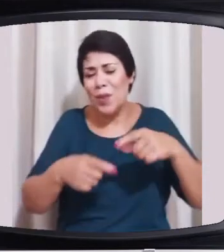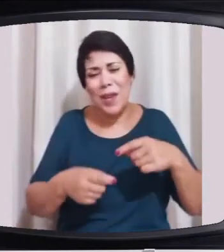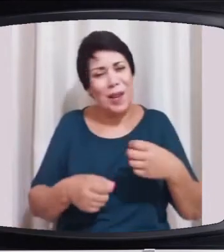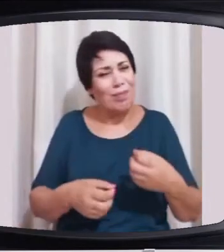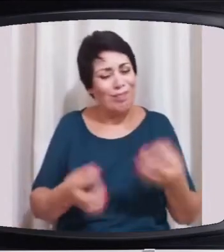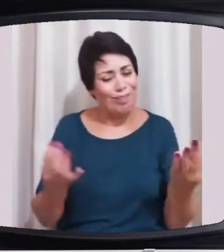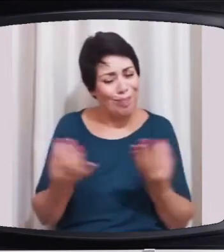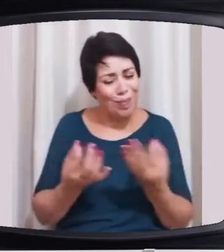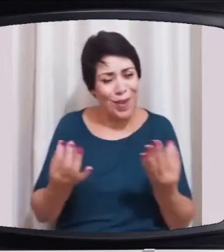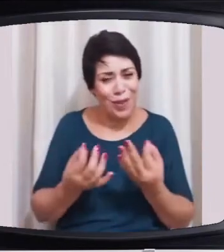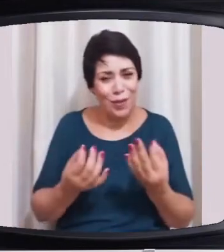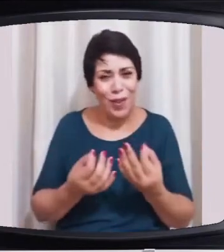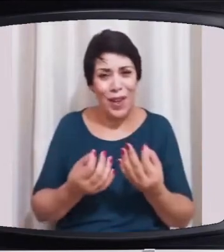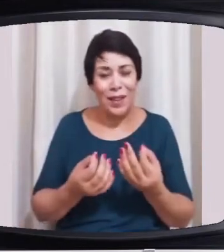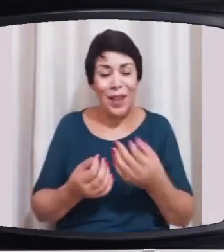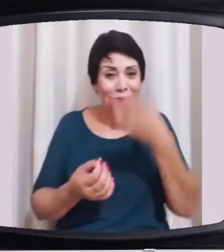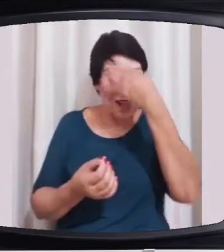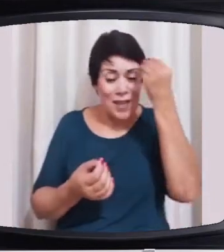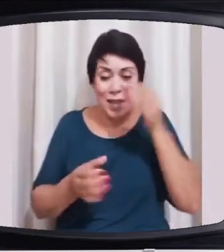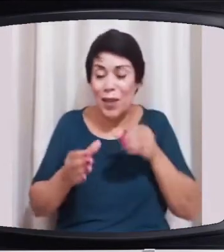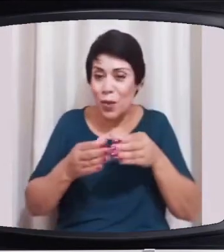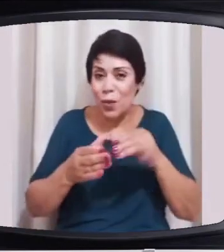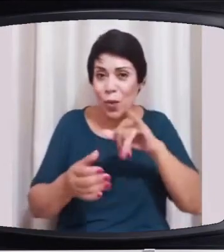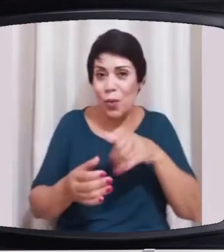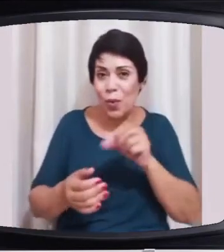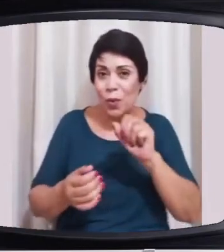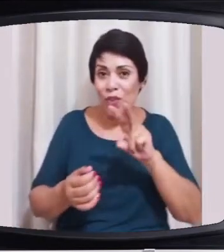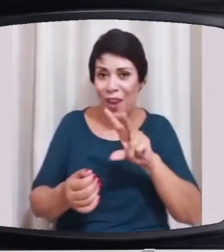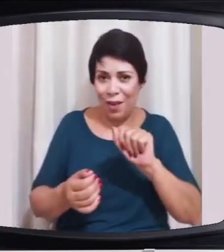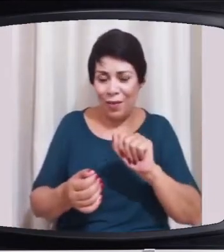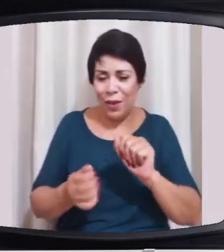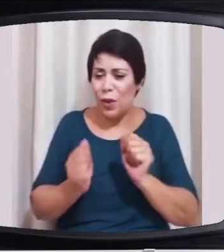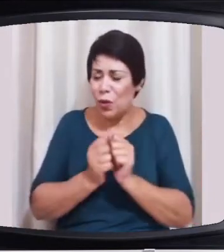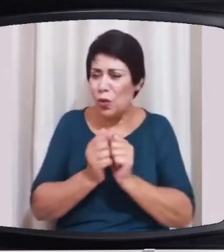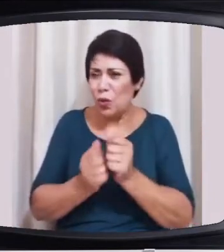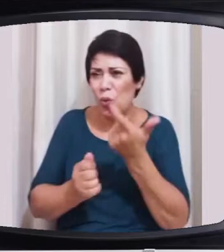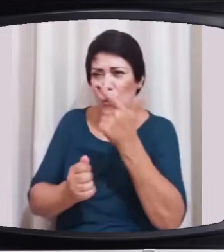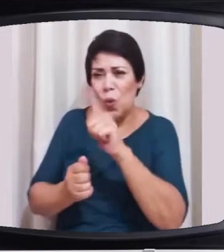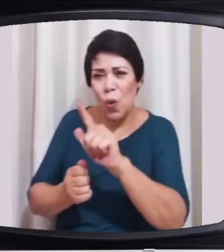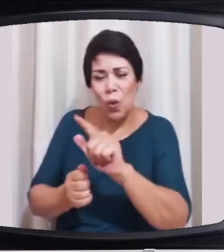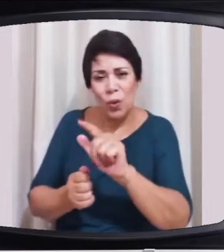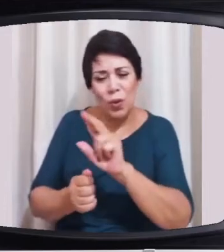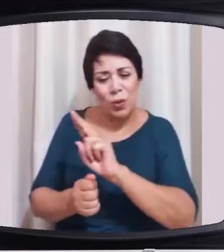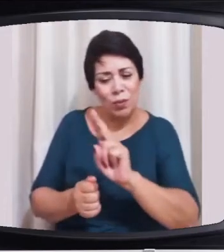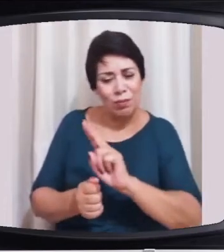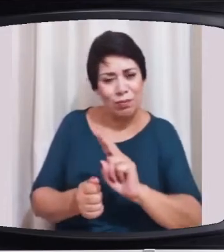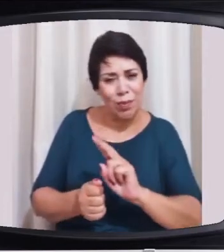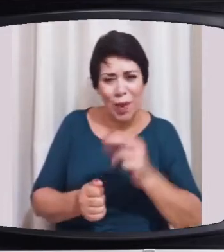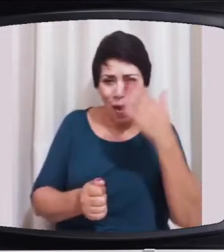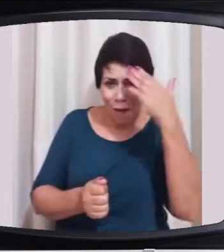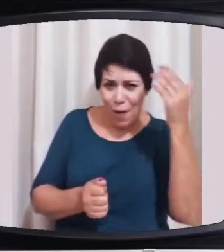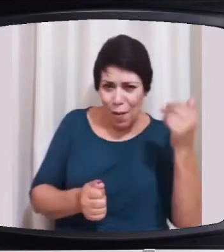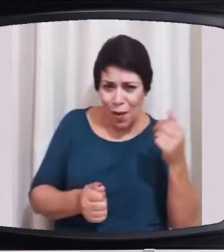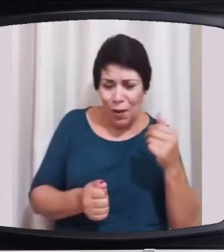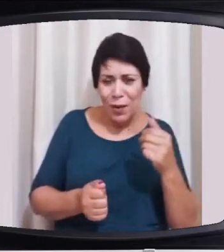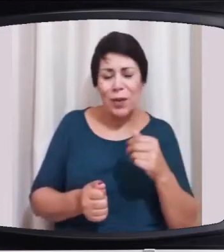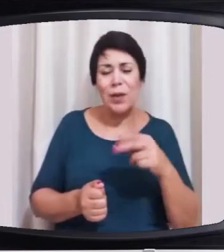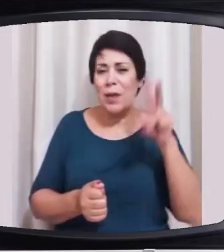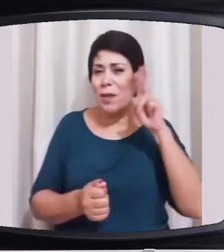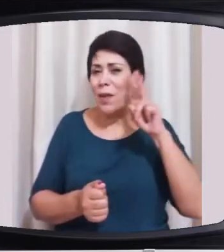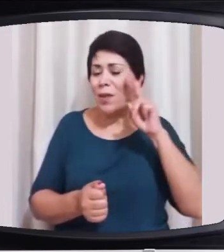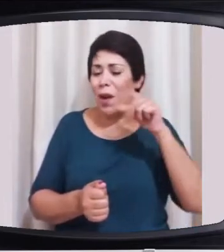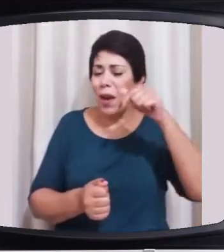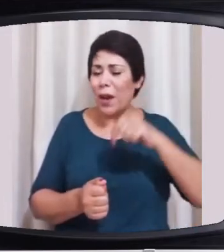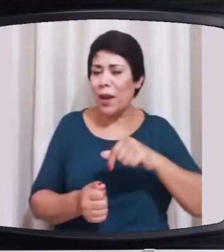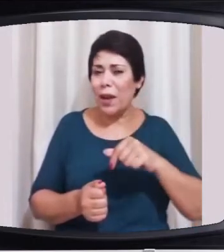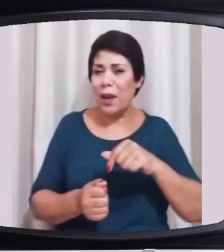citar o Java, né? Não dá. Ao lado de Casaca, Macucos, Manimal, Dead Fish, eles fizeram história na cena capixaba